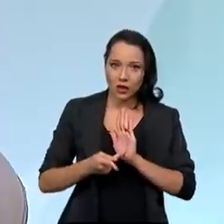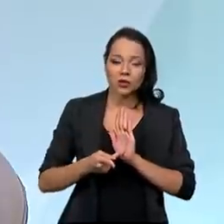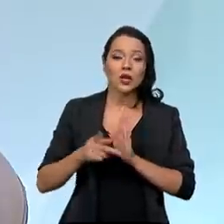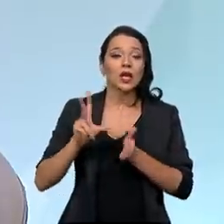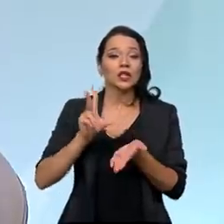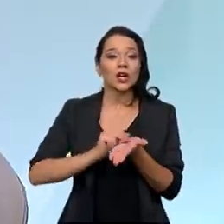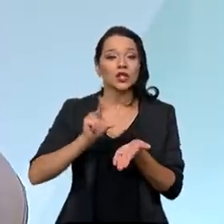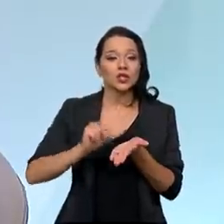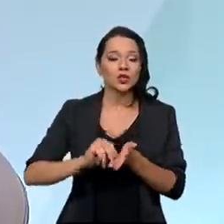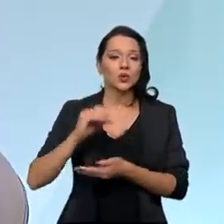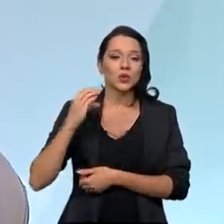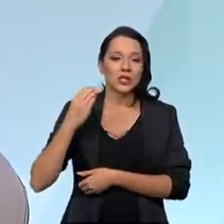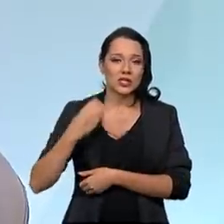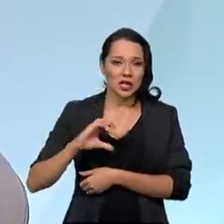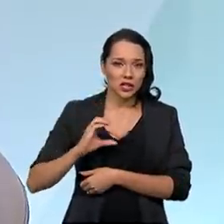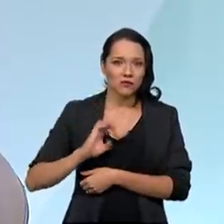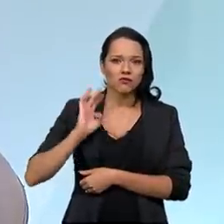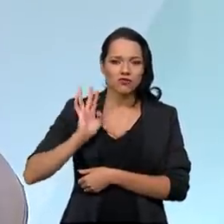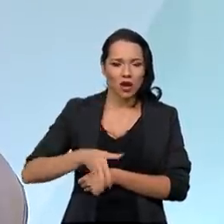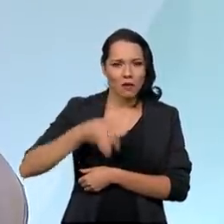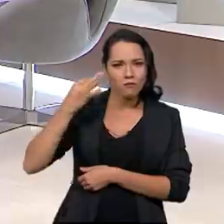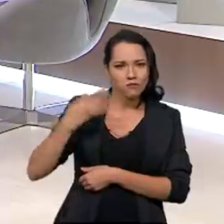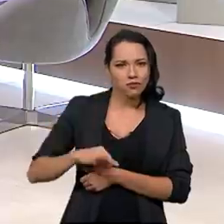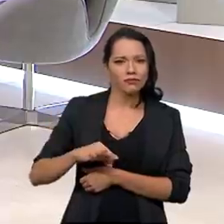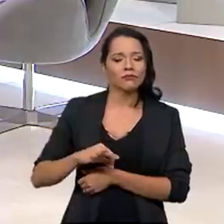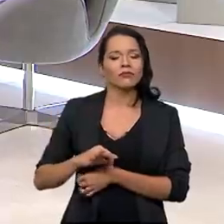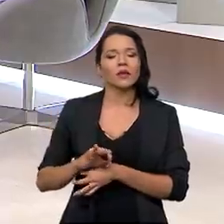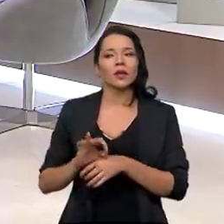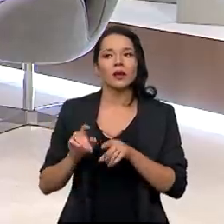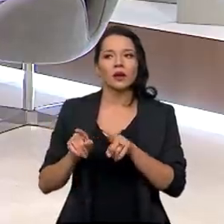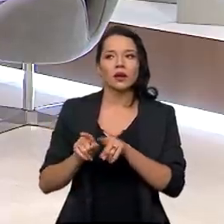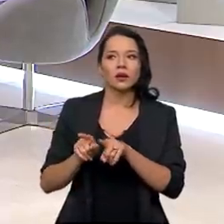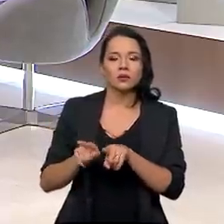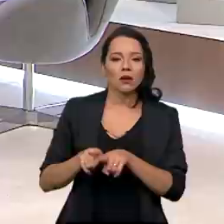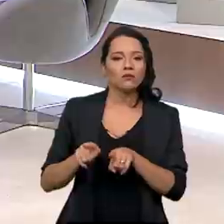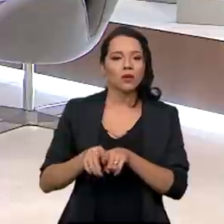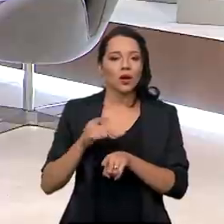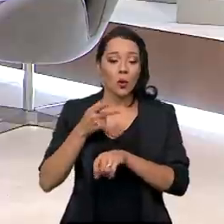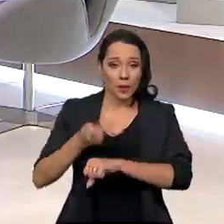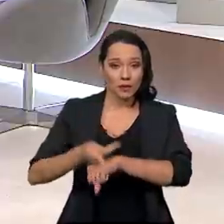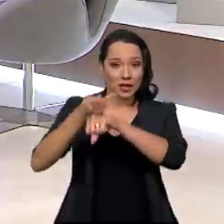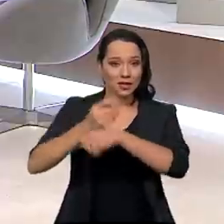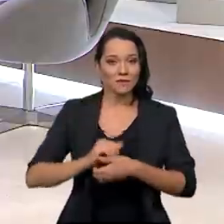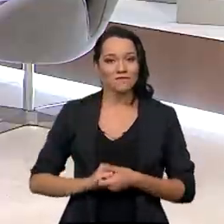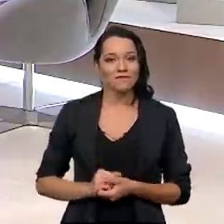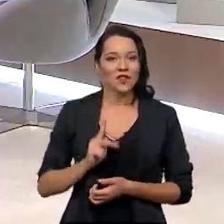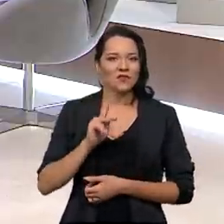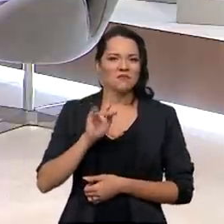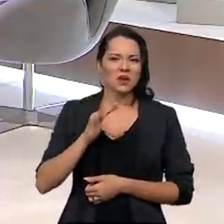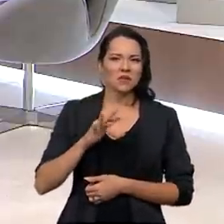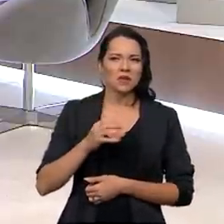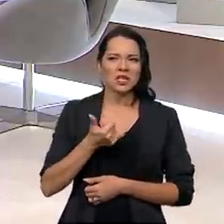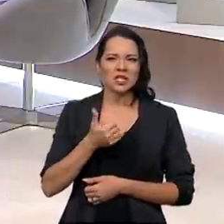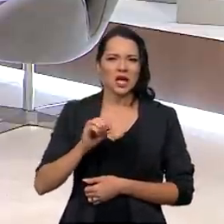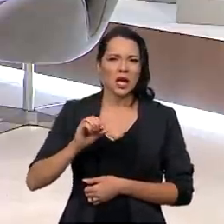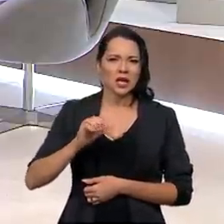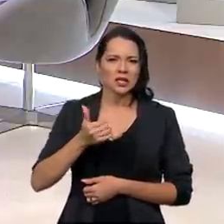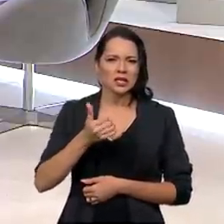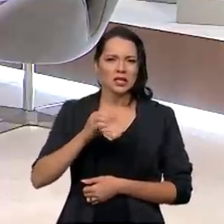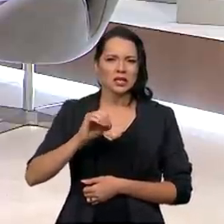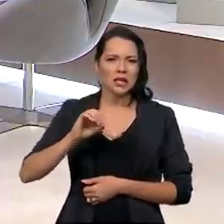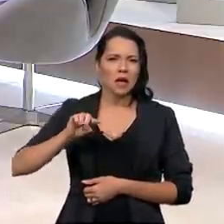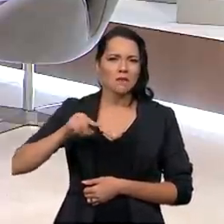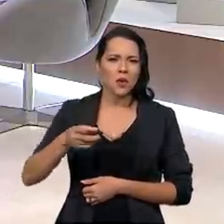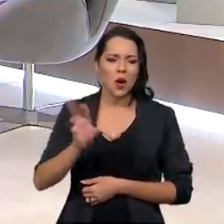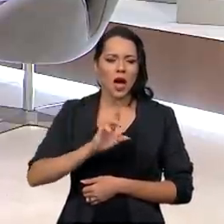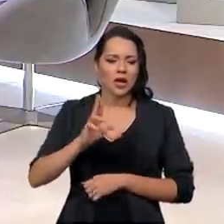artigos científicos já concretizados e com premiação. Serão mais de 100 mil reais aí em